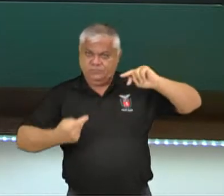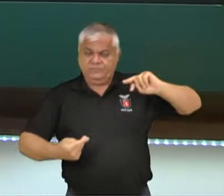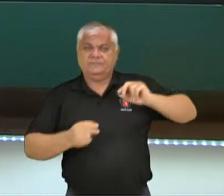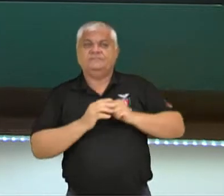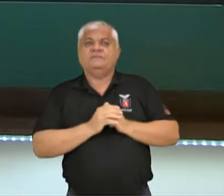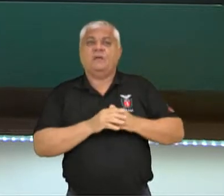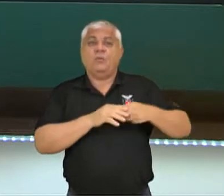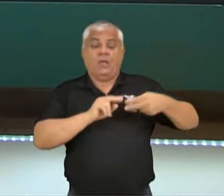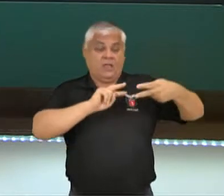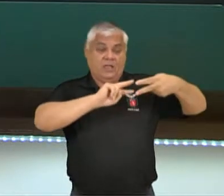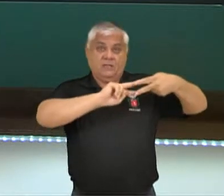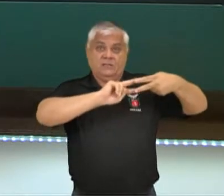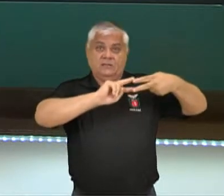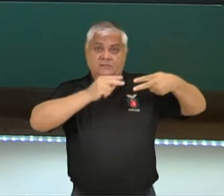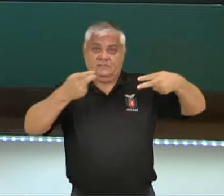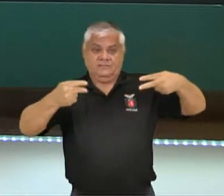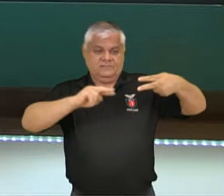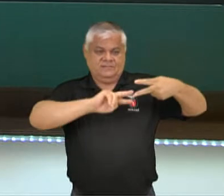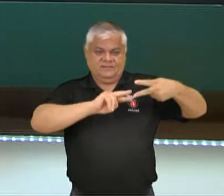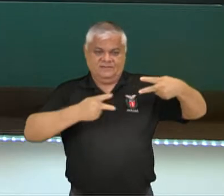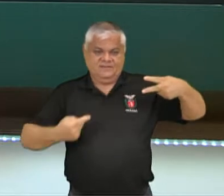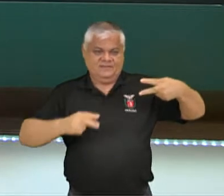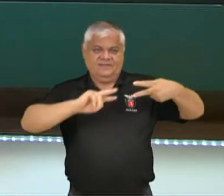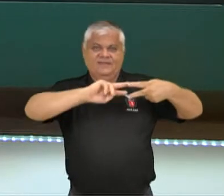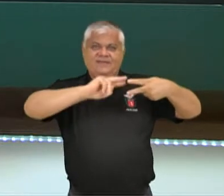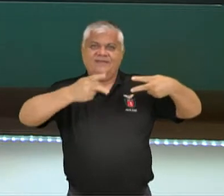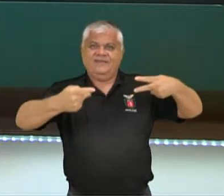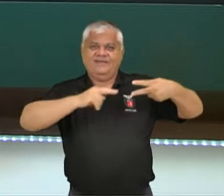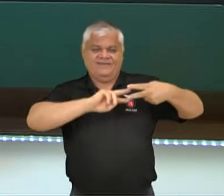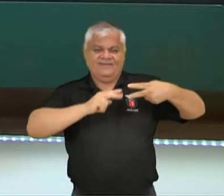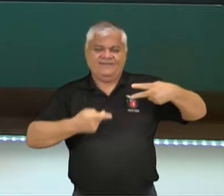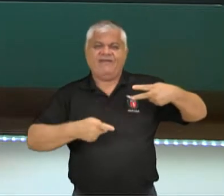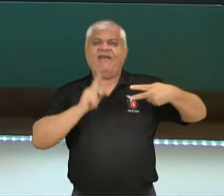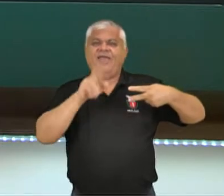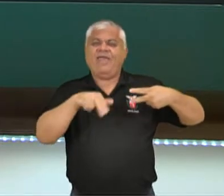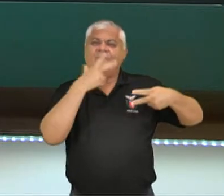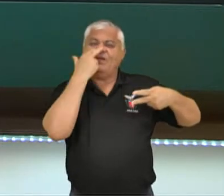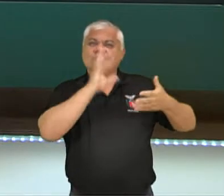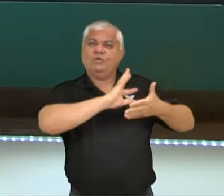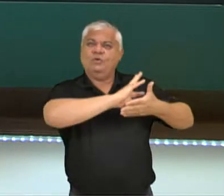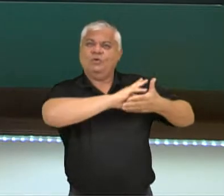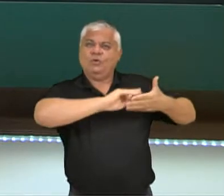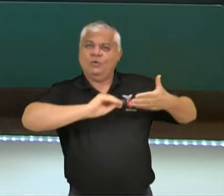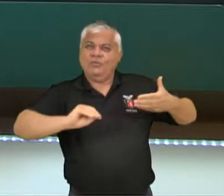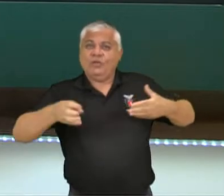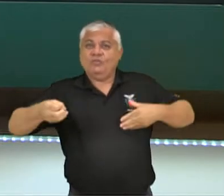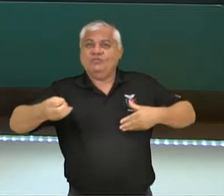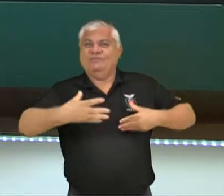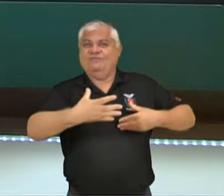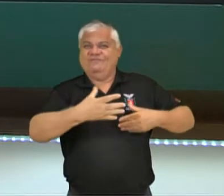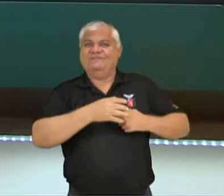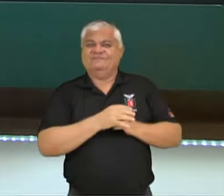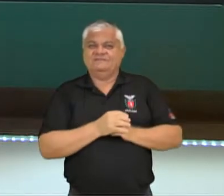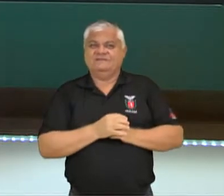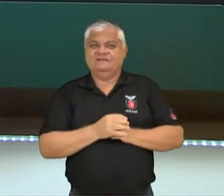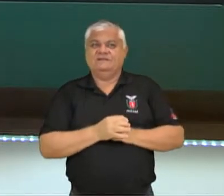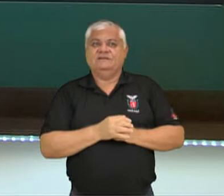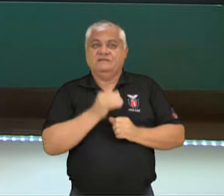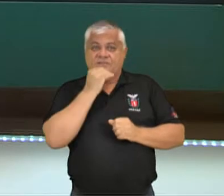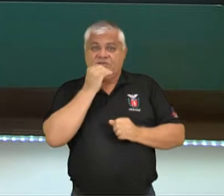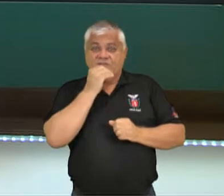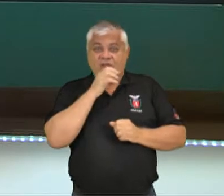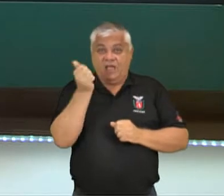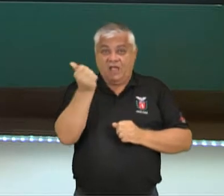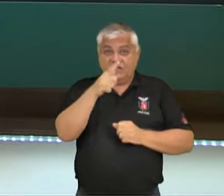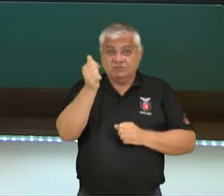replicação, cada uma das fitas, ela vai servir como molde para a síntese de uma nova fita. Então essa fitinha azul